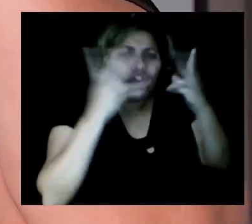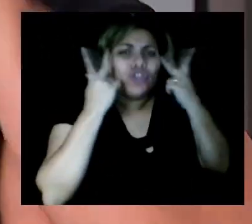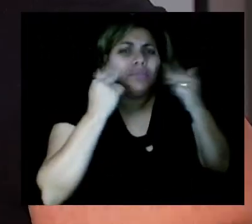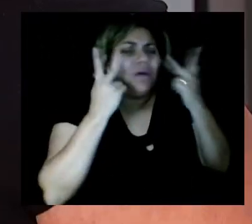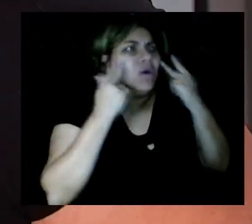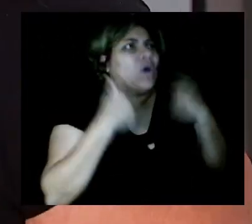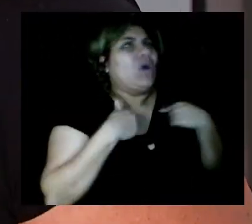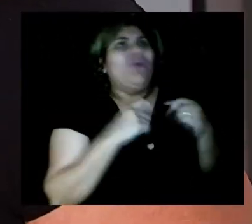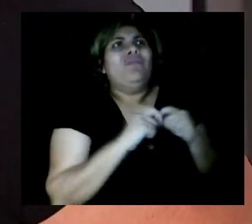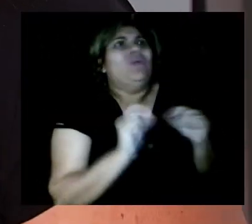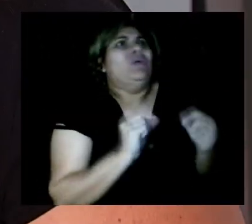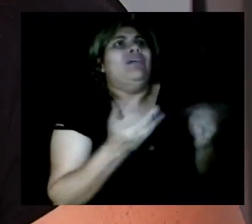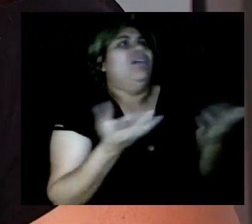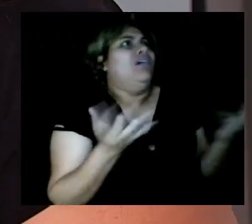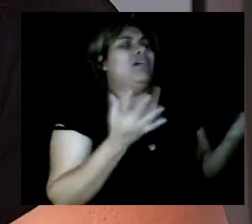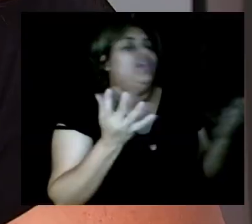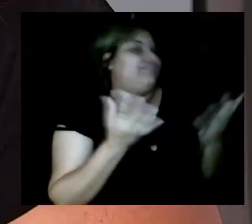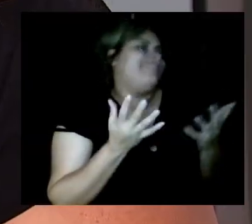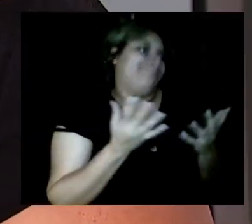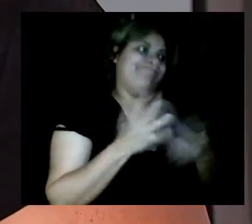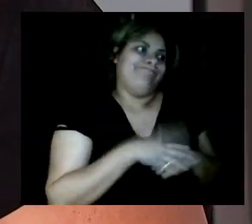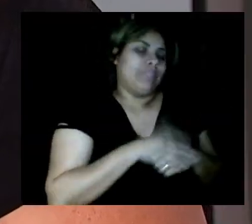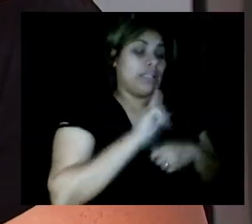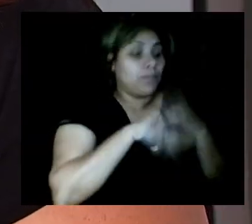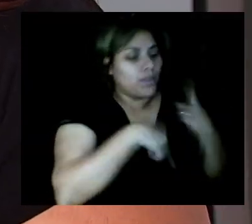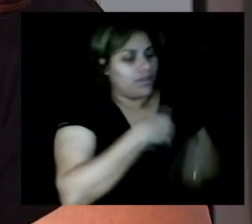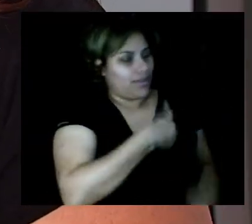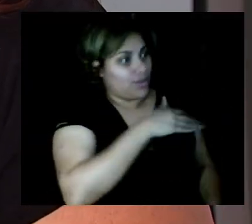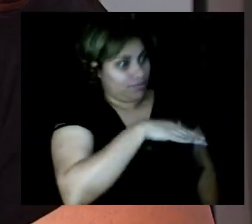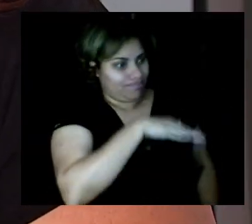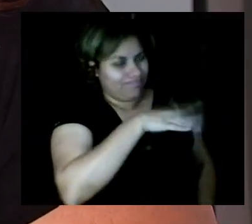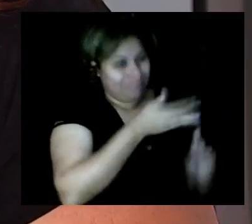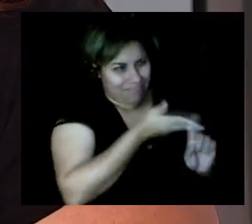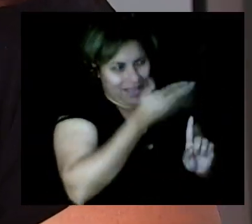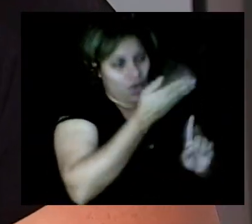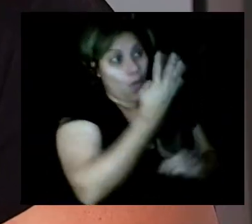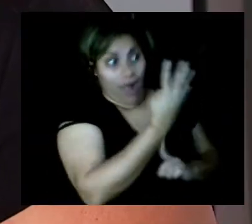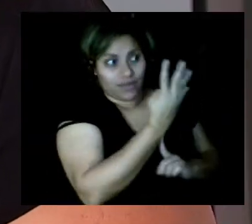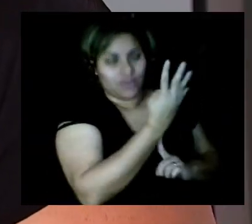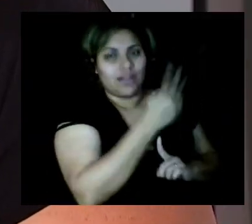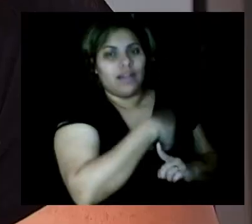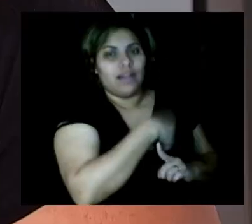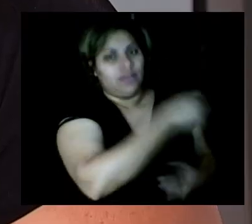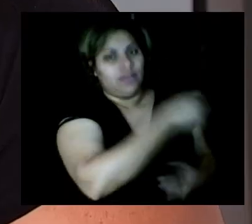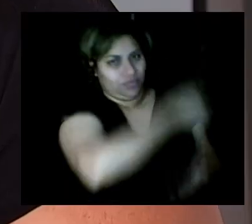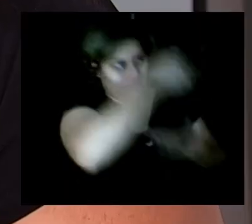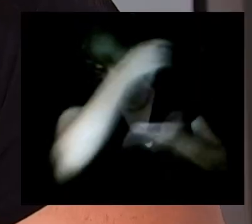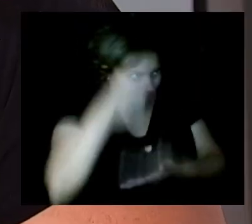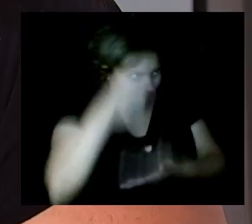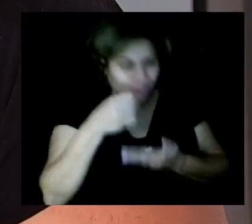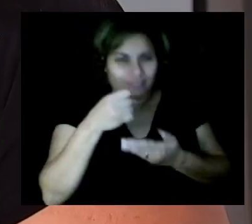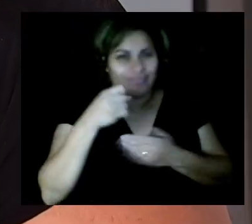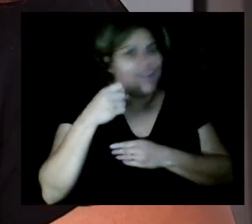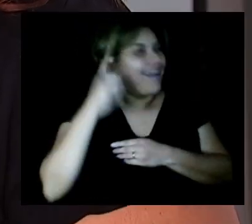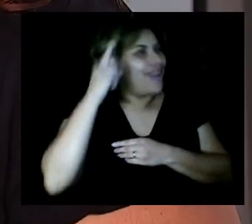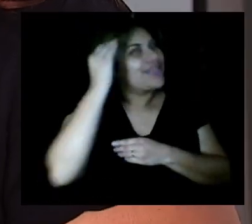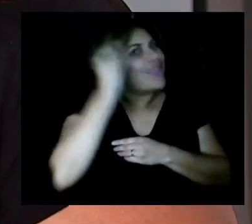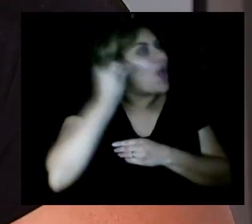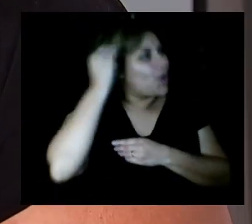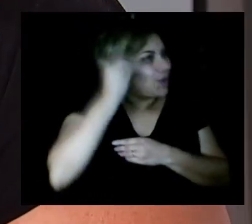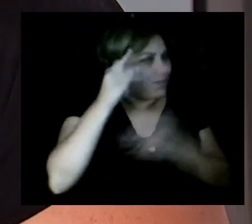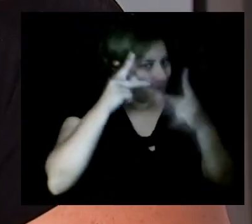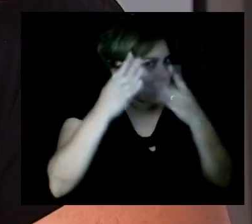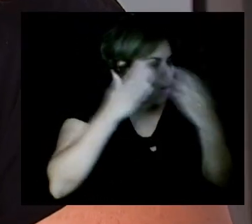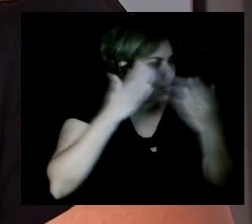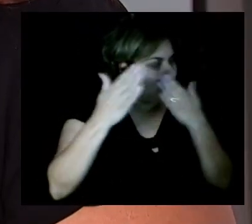E foi, aí quando ele tava com 4 anos, ele fez o teste, né, com o neuropsicólogo, né? E através do teste, ele entrevistando